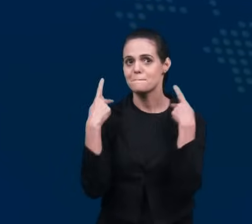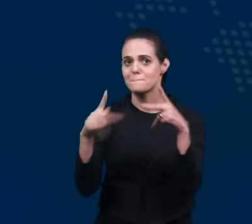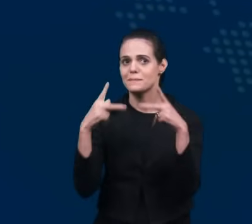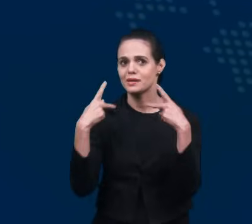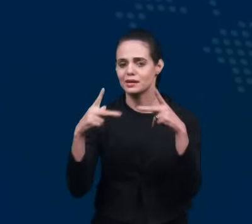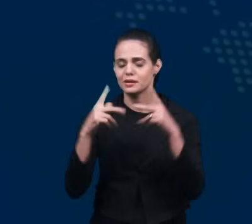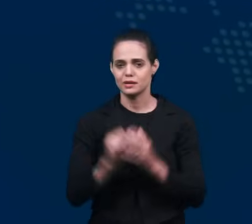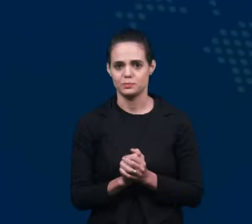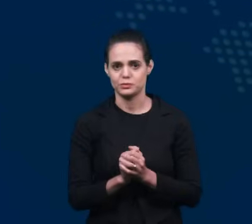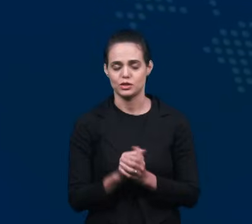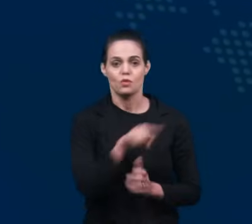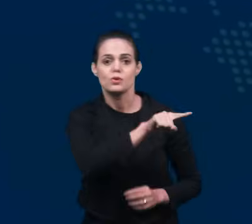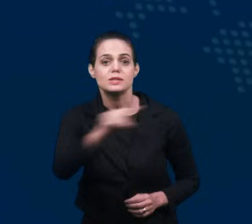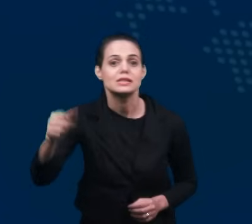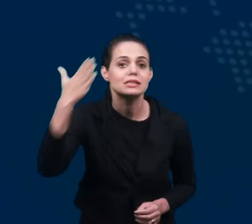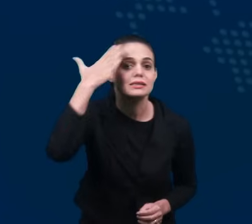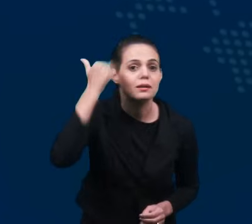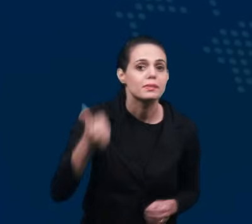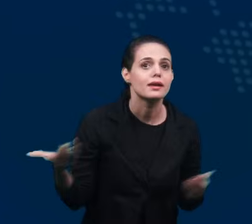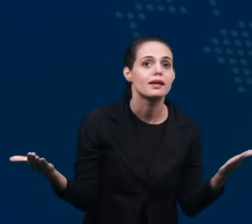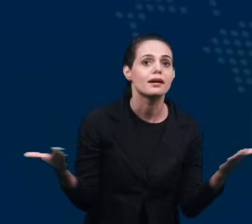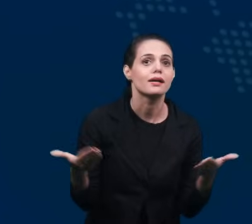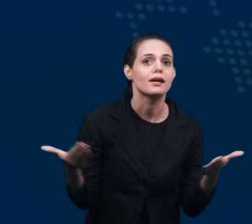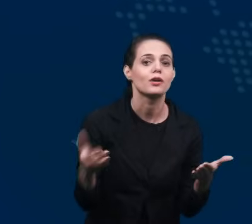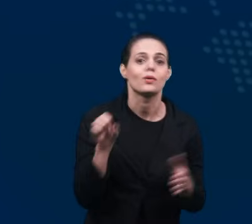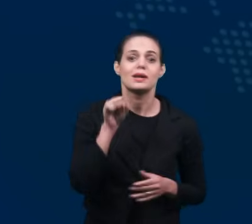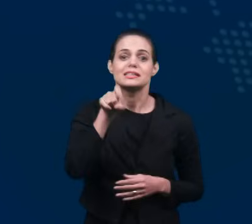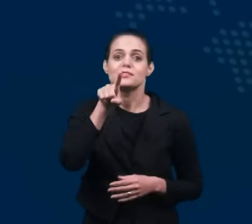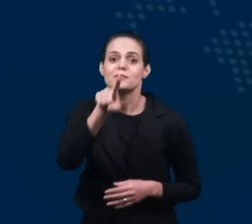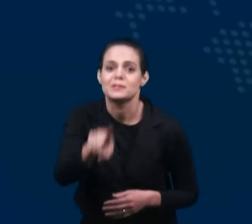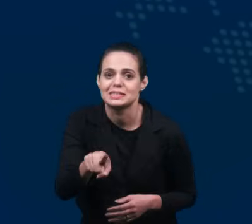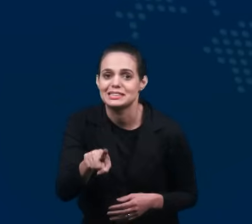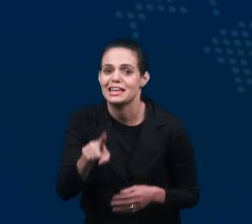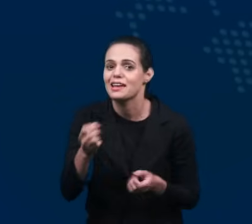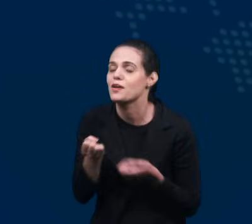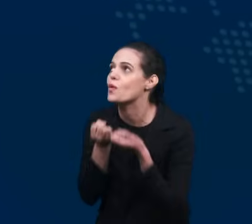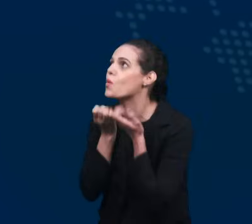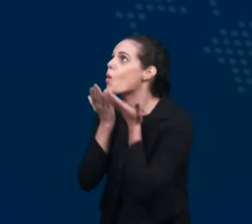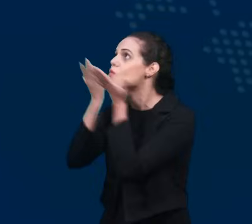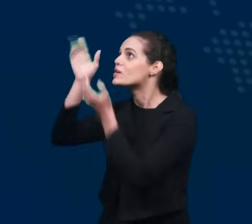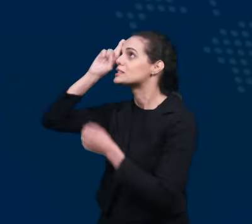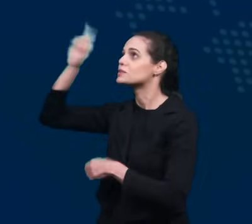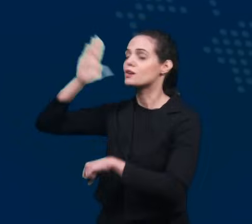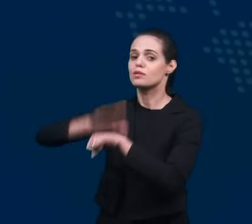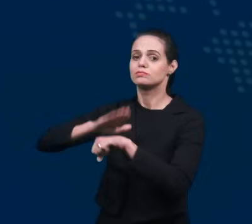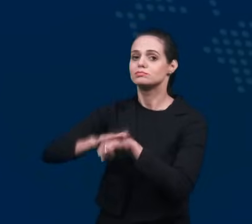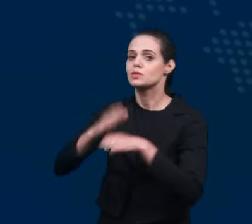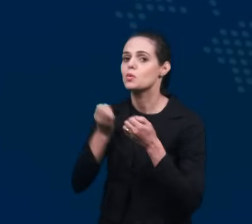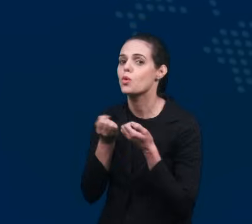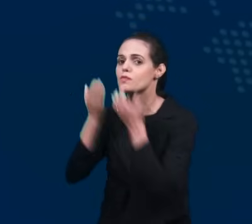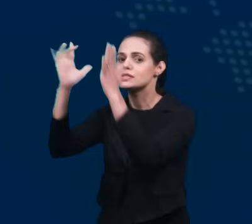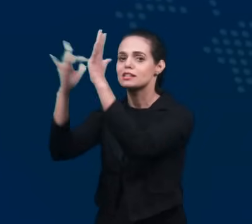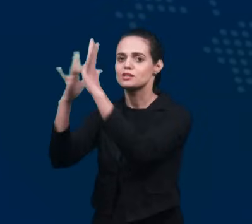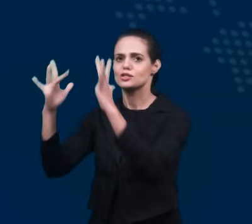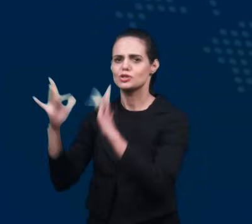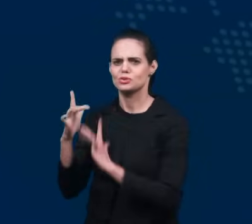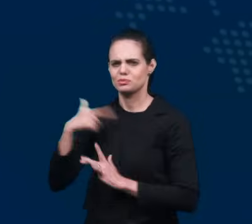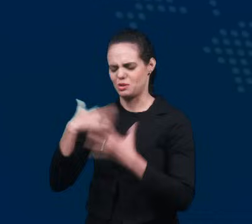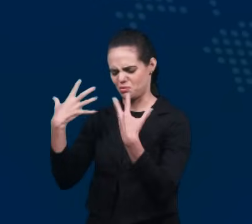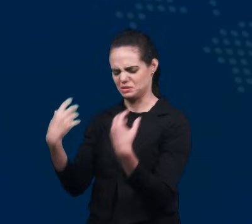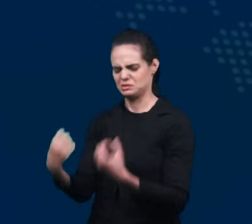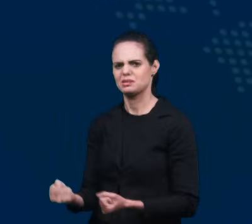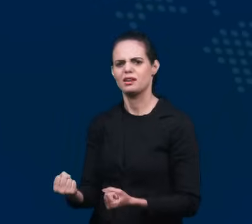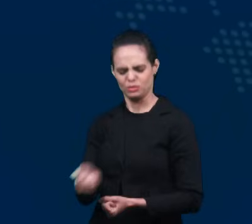A saber, se com a tua boca confessares agora o Senhor Jesus e em teu